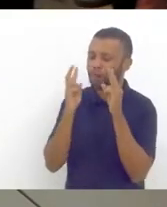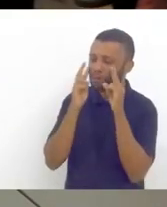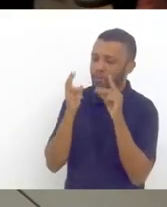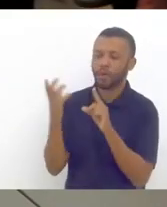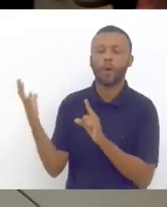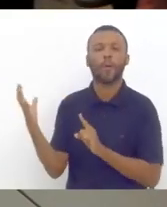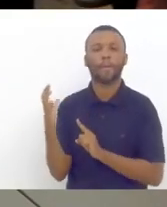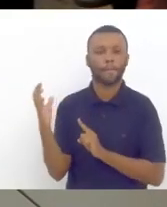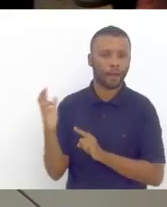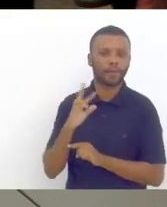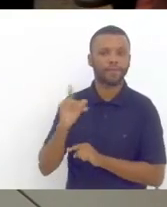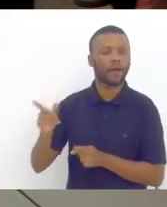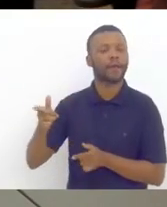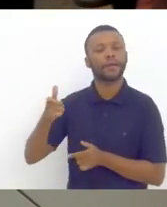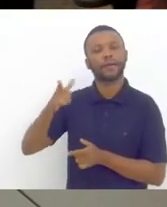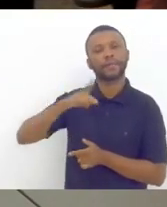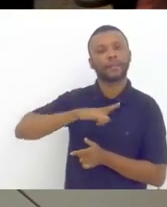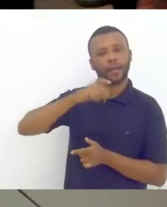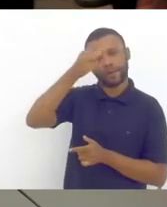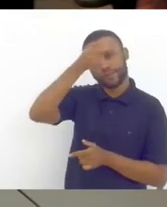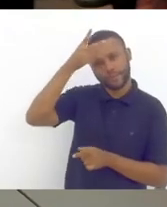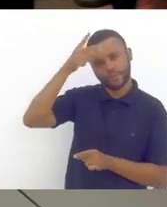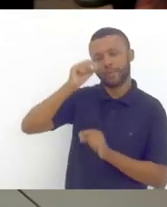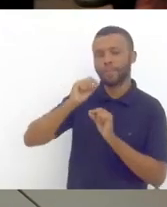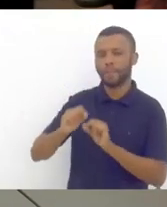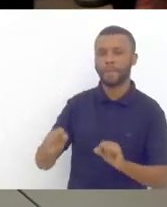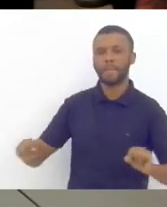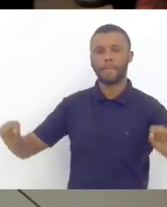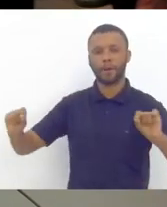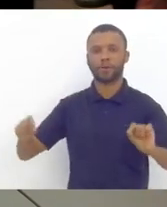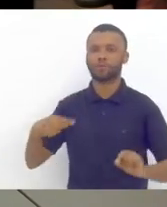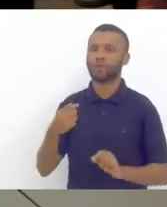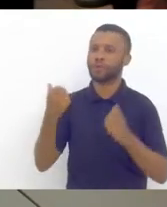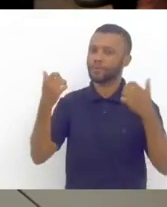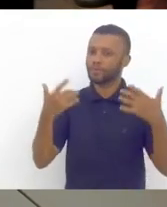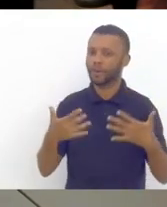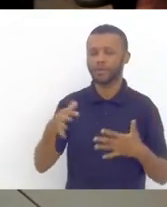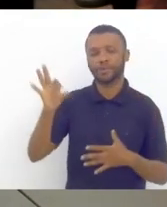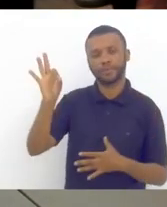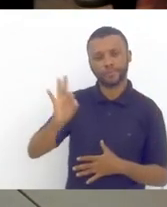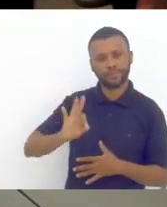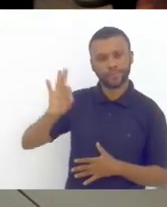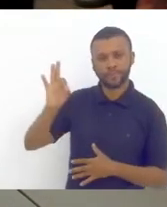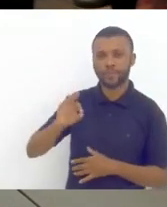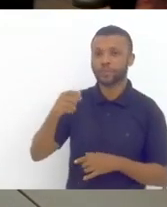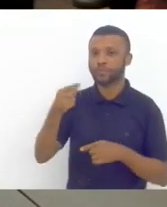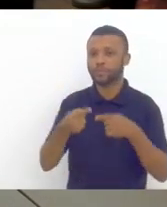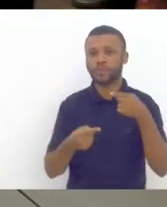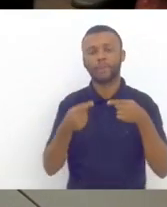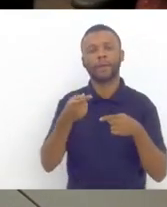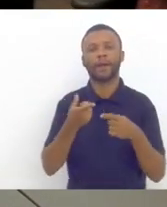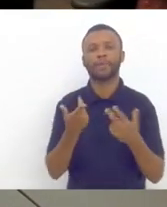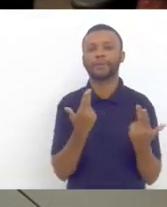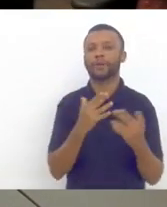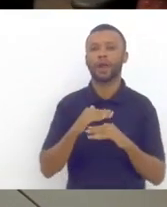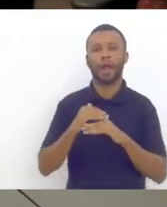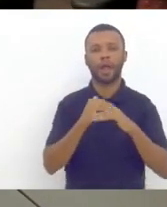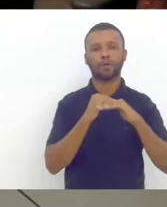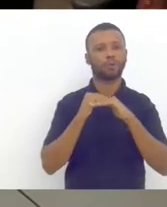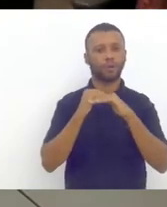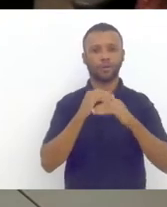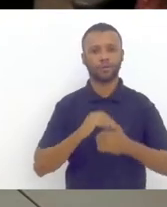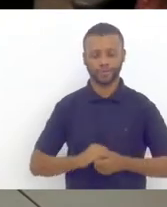impacto que isso vai trazer para os outros municípios. Quando a gente fala na definição dos indicadores, o debate é o mesmo. É